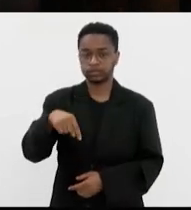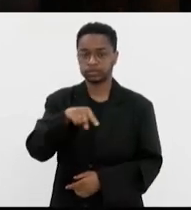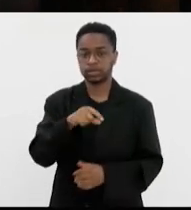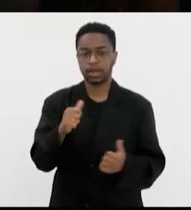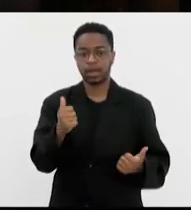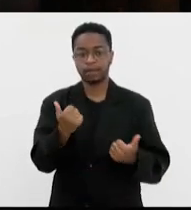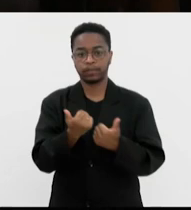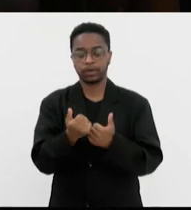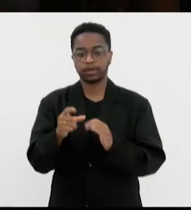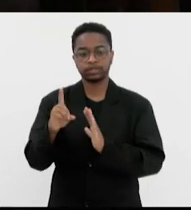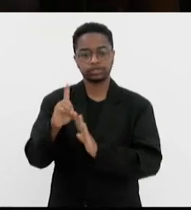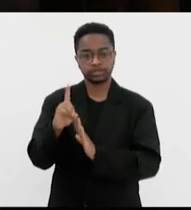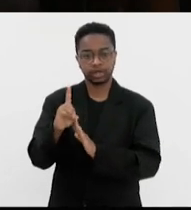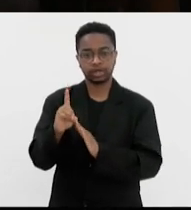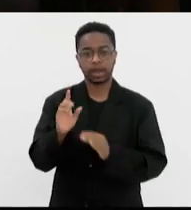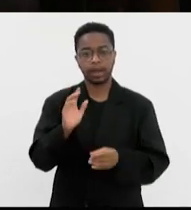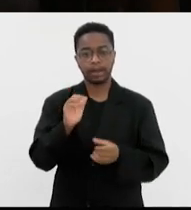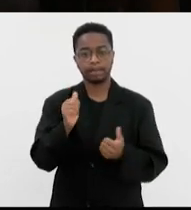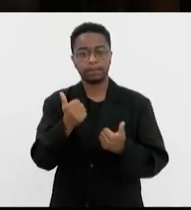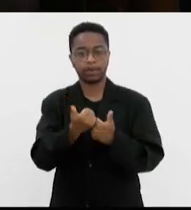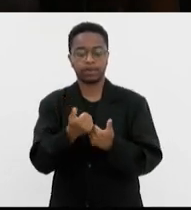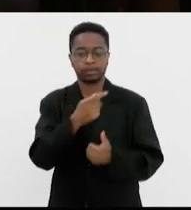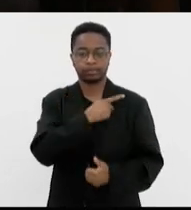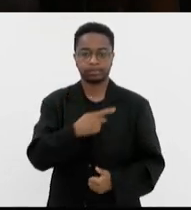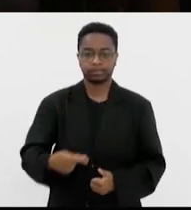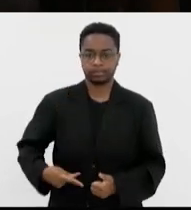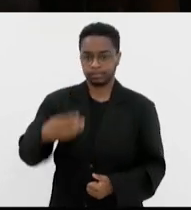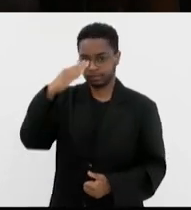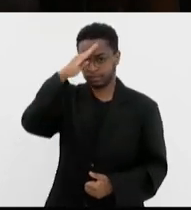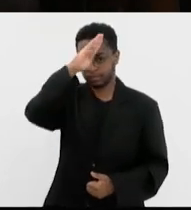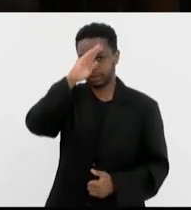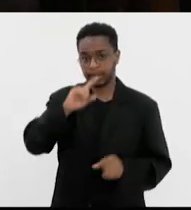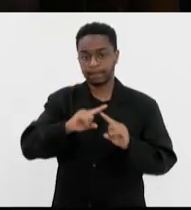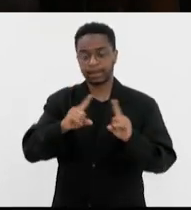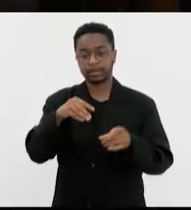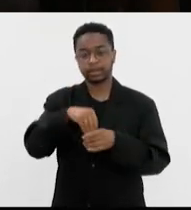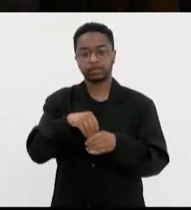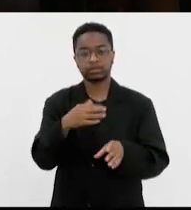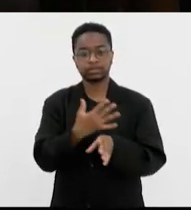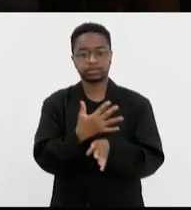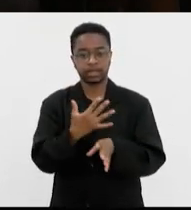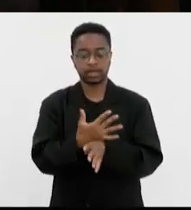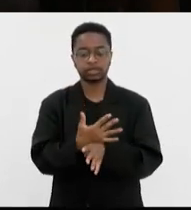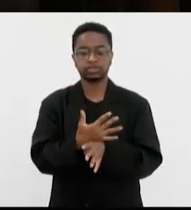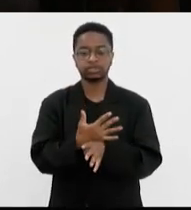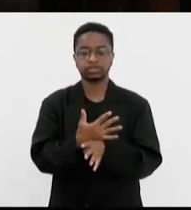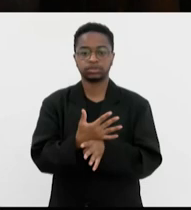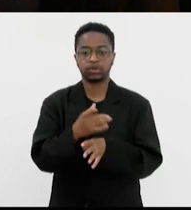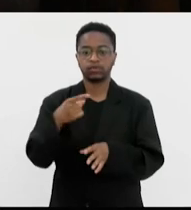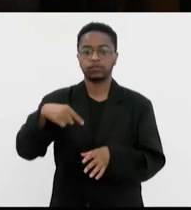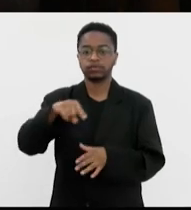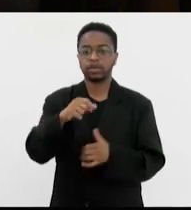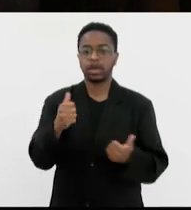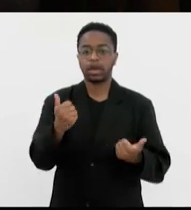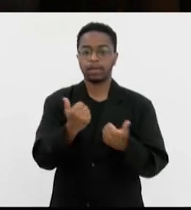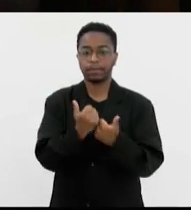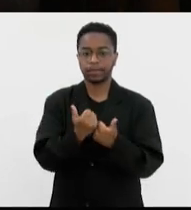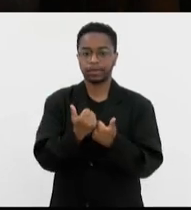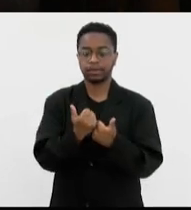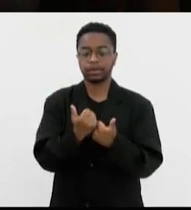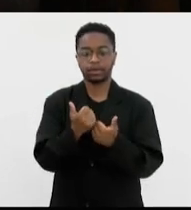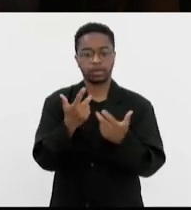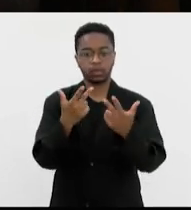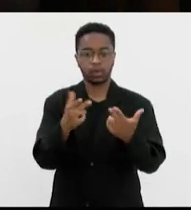apoiar a direita, apoiar o presidente Bolsonaro e dentro da sua cidade acabar apoiando, assim como a gente